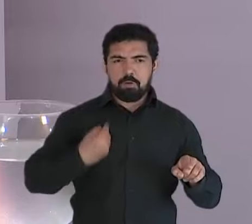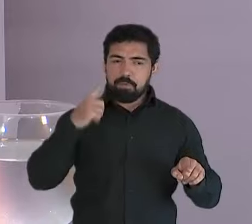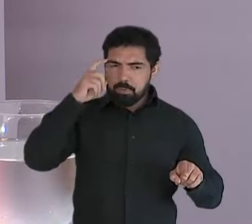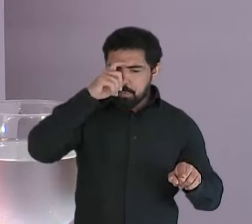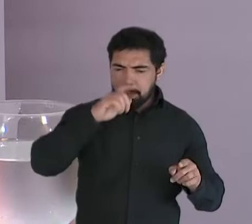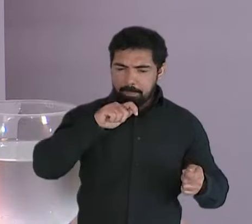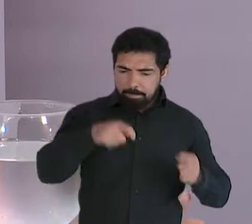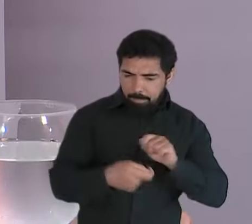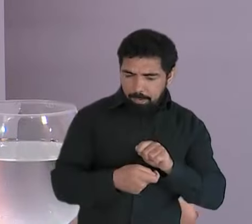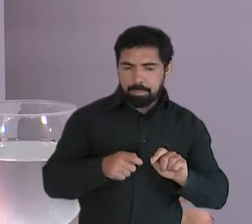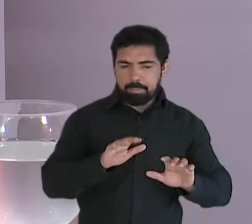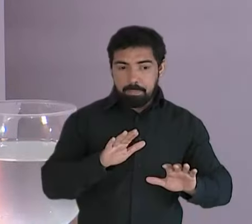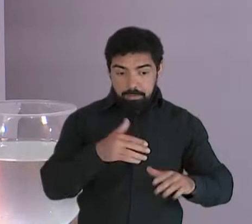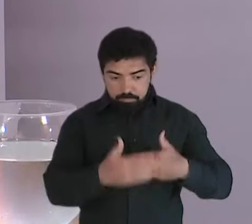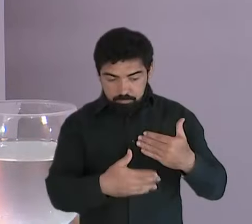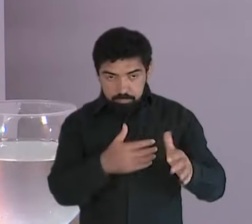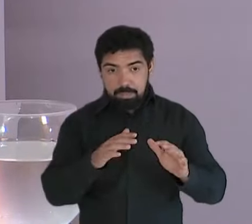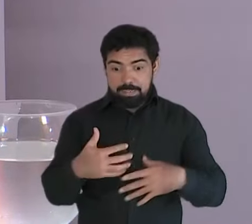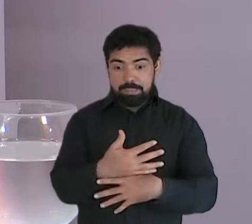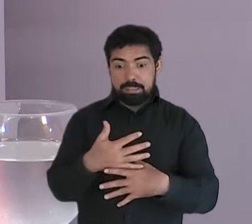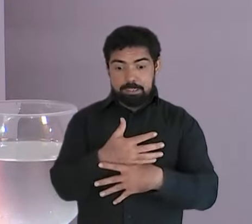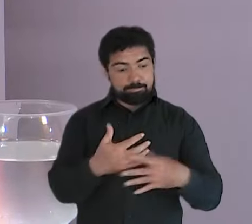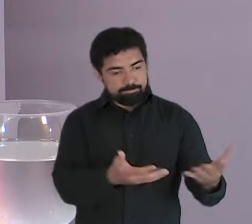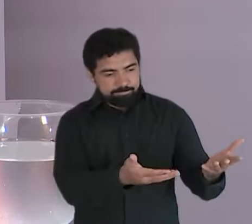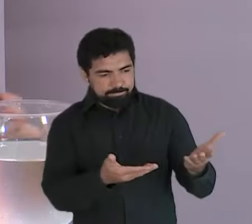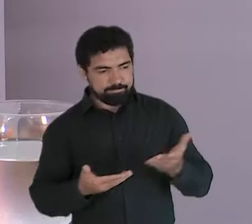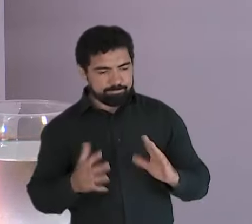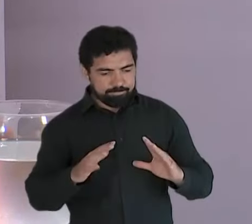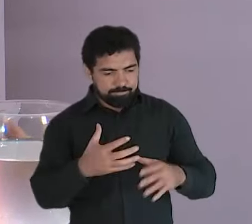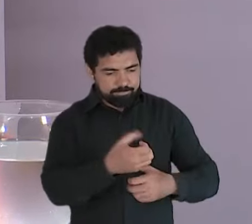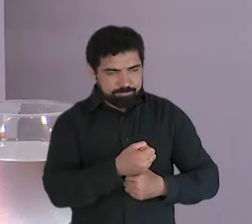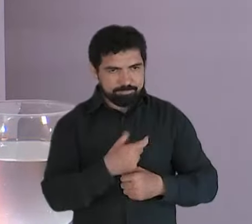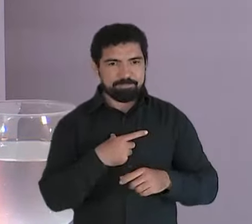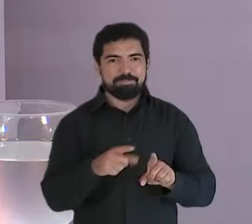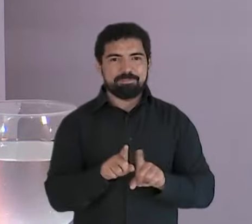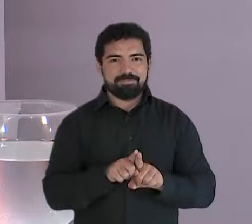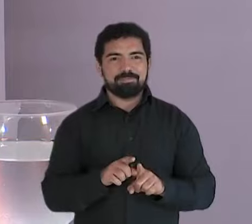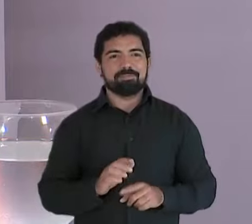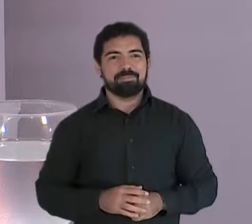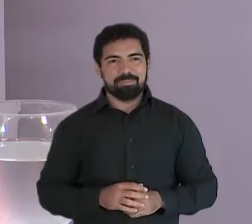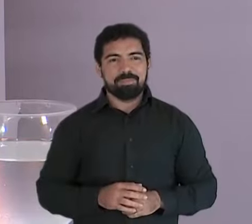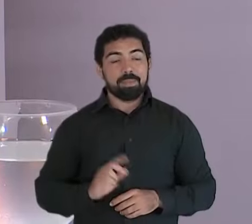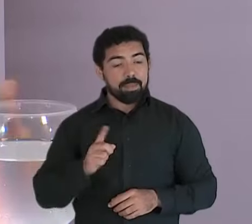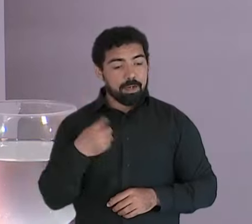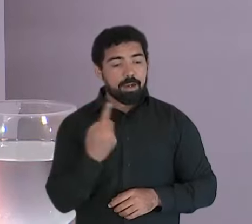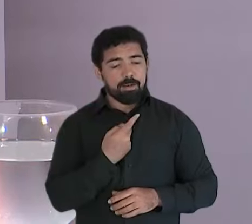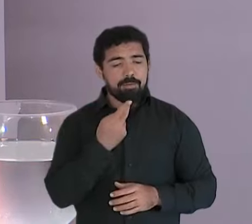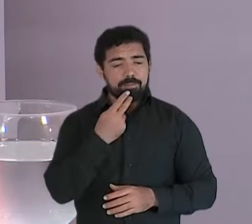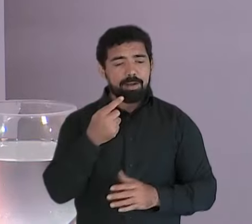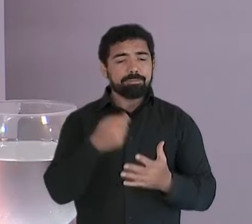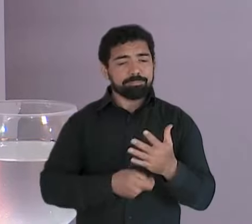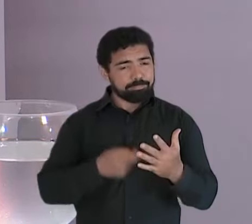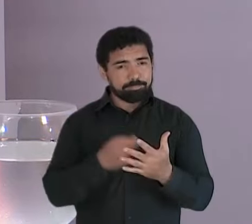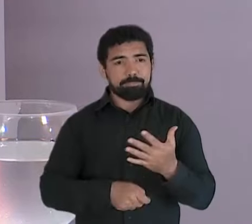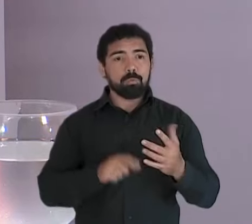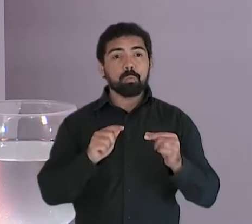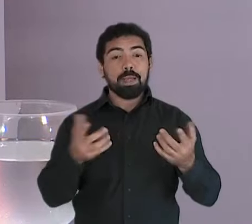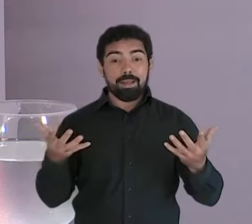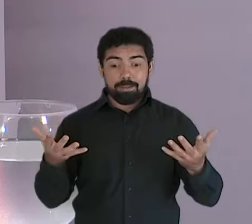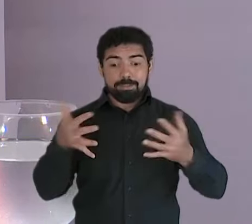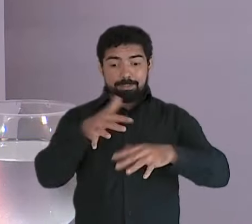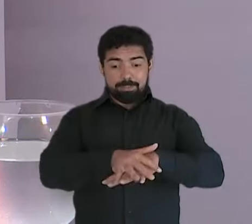vida, mas que a cidade acolheu e a cidade adaptou. Isso que a gente fala tanto em inclusão. A inclusão